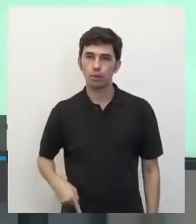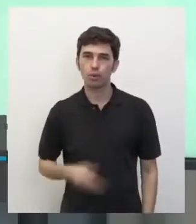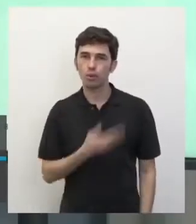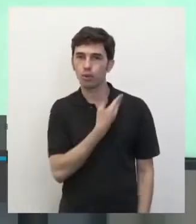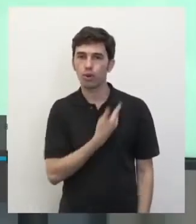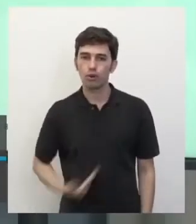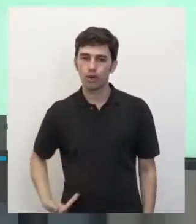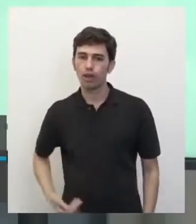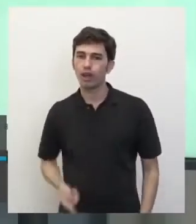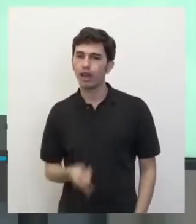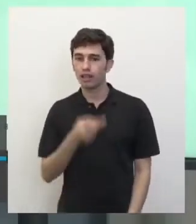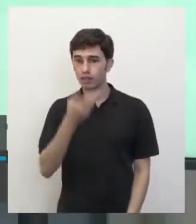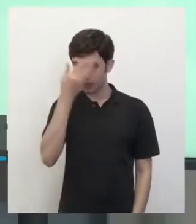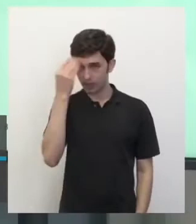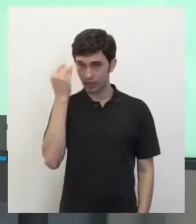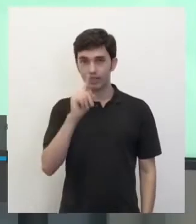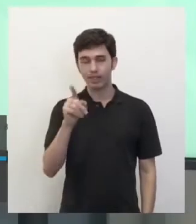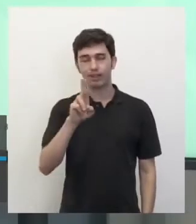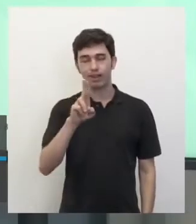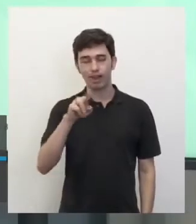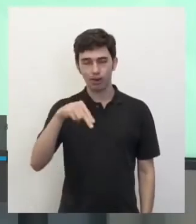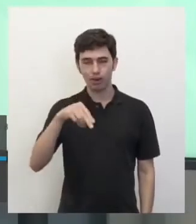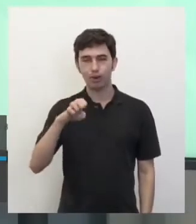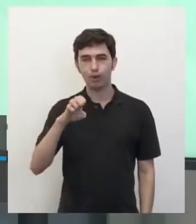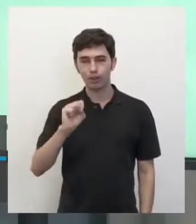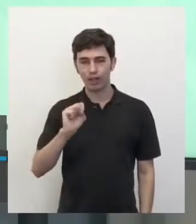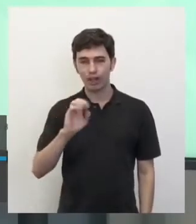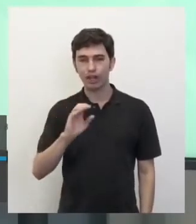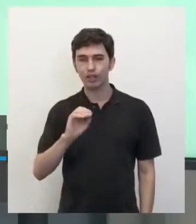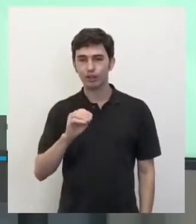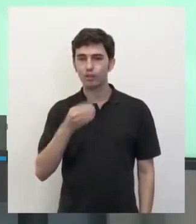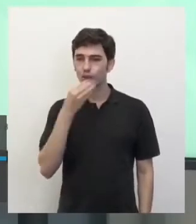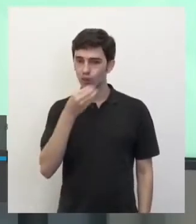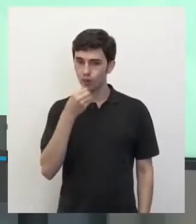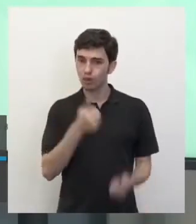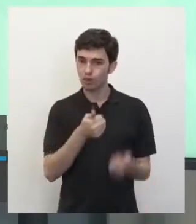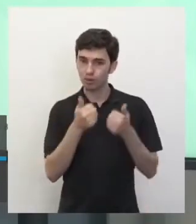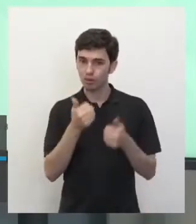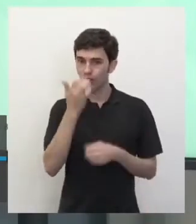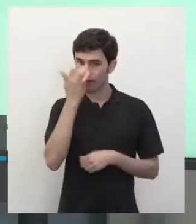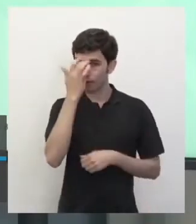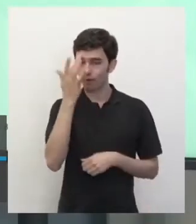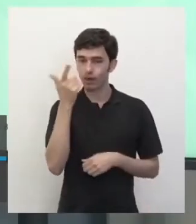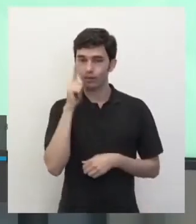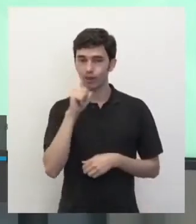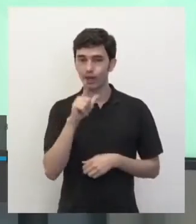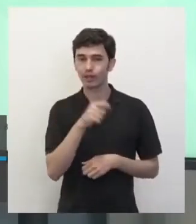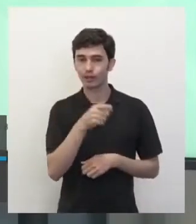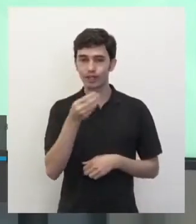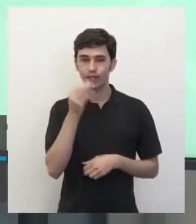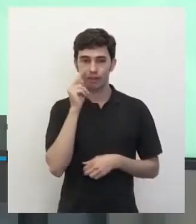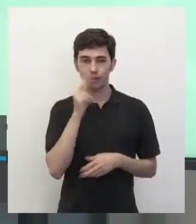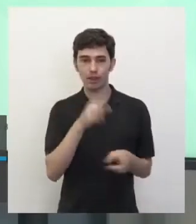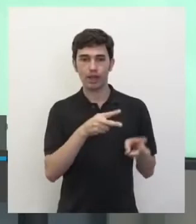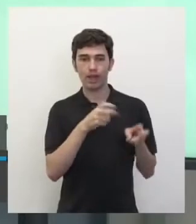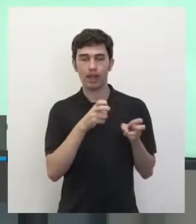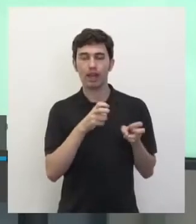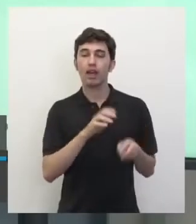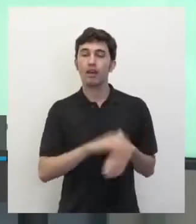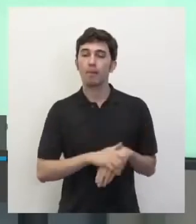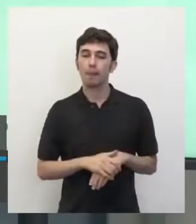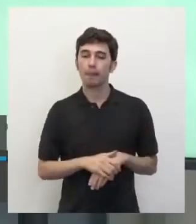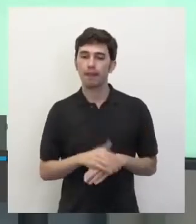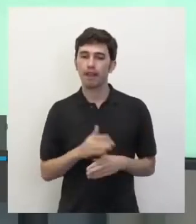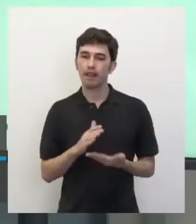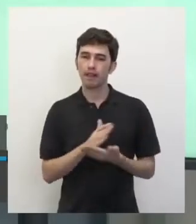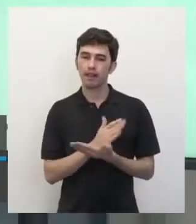bem. Então, não esqueceram da Unesco, ótimo. Isso. Mas durante o texto, marcado, né? Isso aí ficou fácil para eles, né? Alguma estatística que eu falei, sempre coloca,